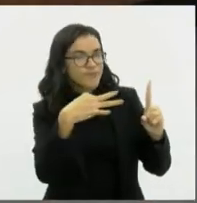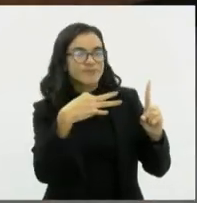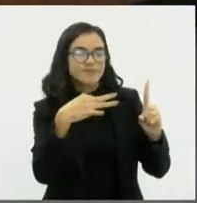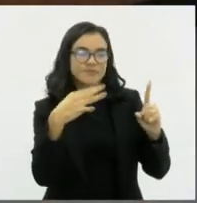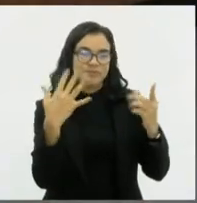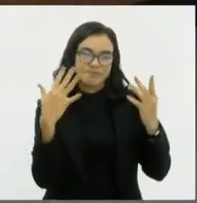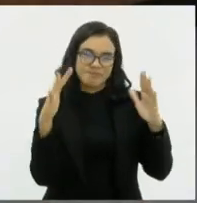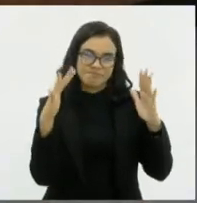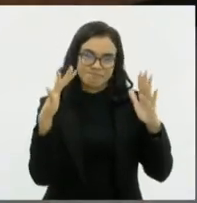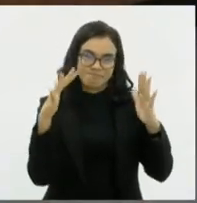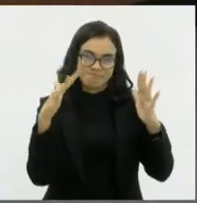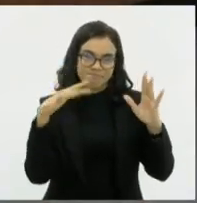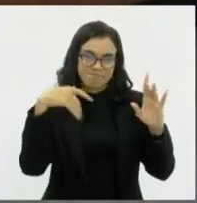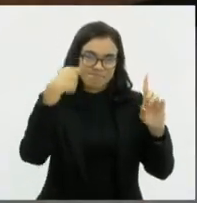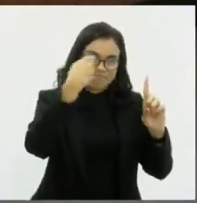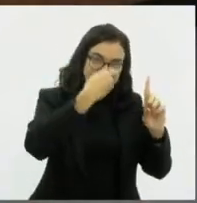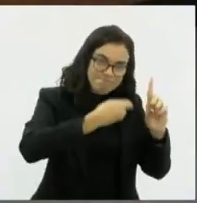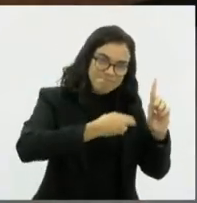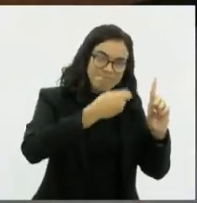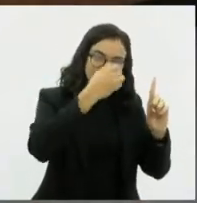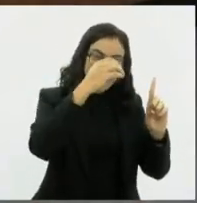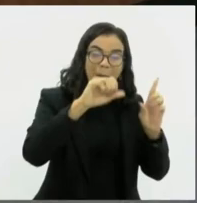salva de palmas aqui para a nossa primeira